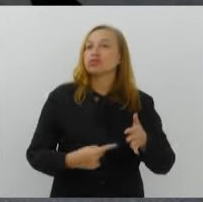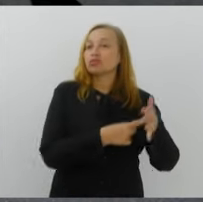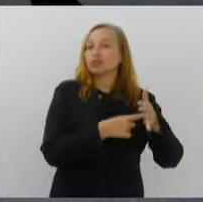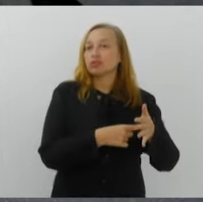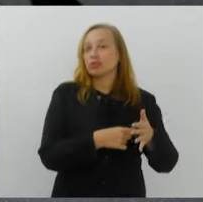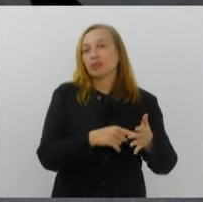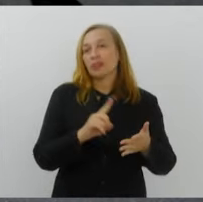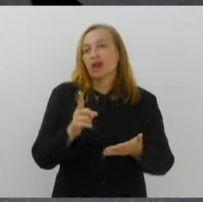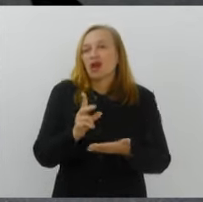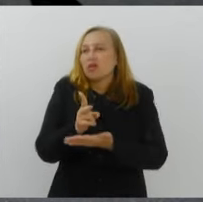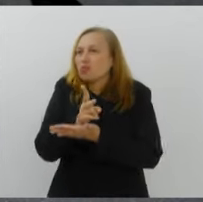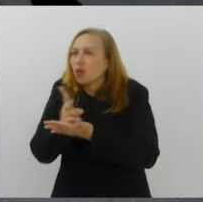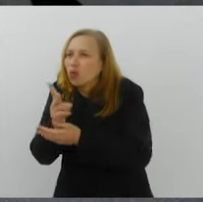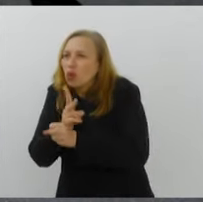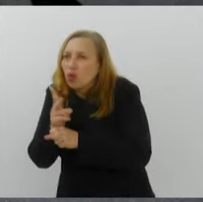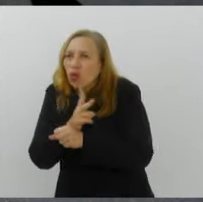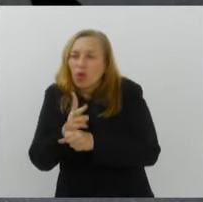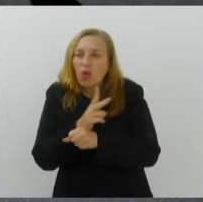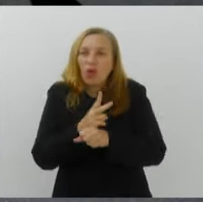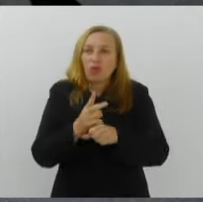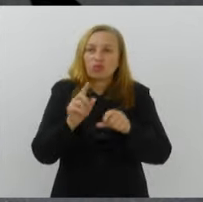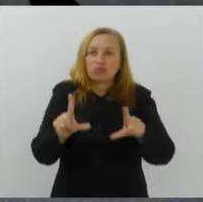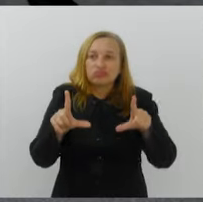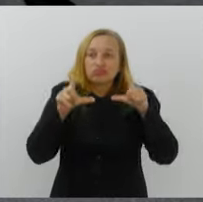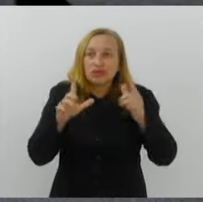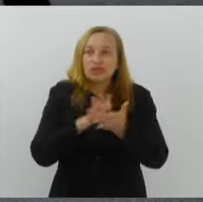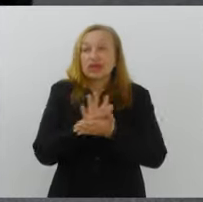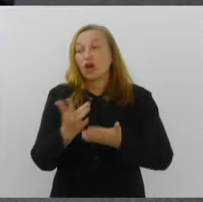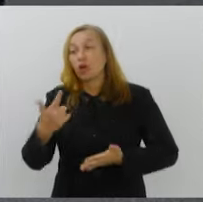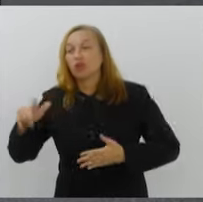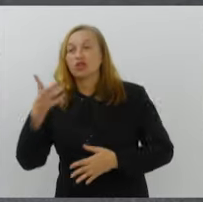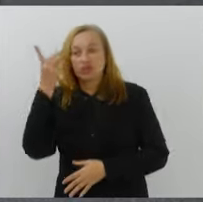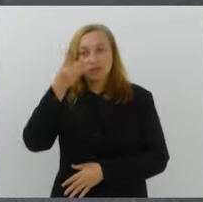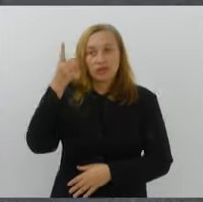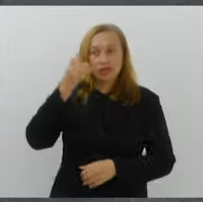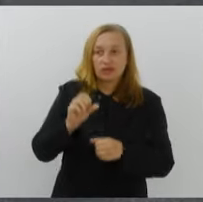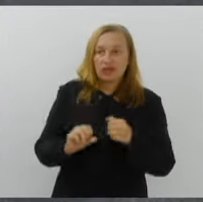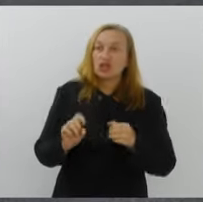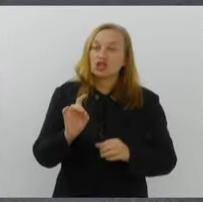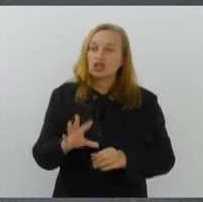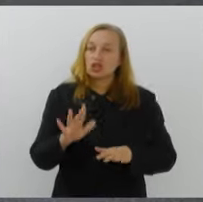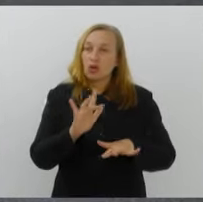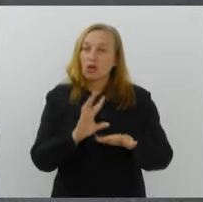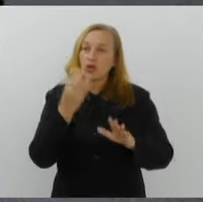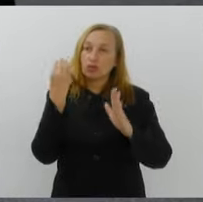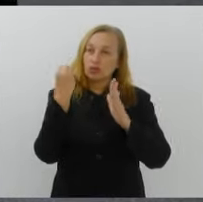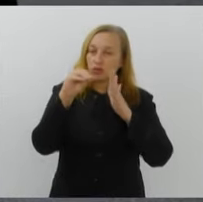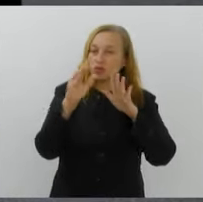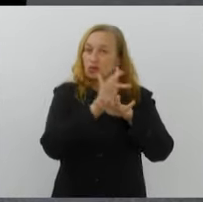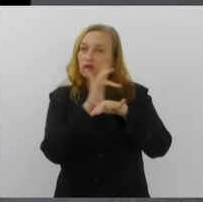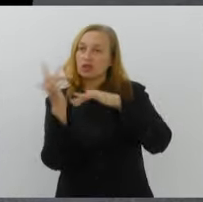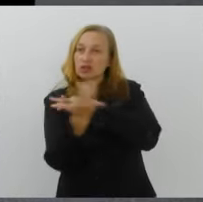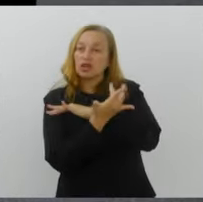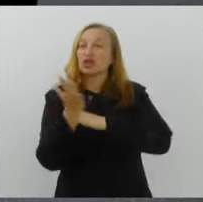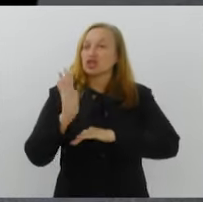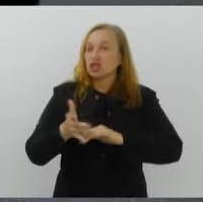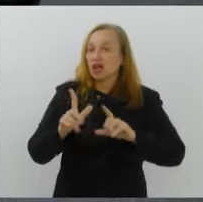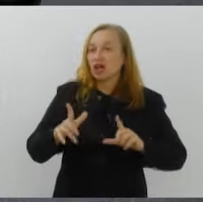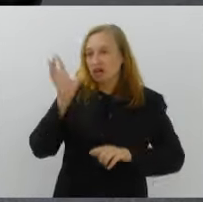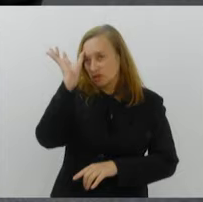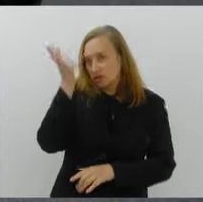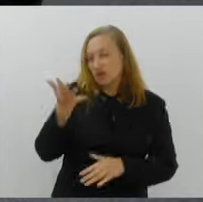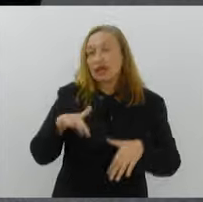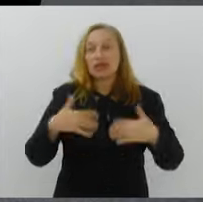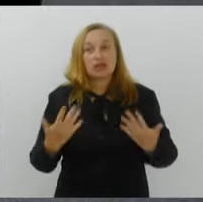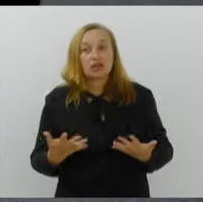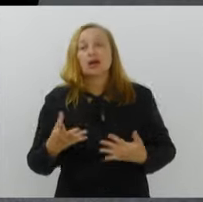buscou mídia, nada disso, porque outros parlamentares tinham feito isso, a gente só publicizou nas nossas redes sociais que já tinha tomado essa medida. Então, só